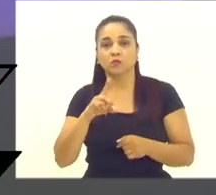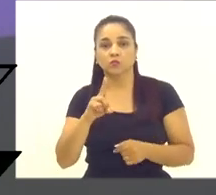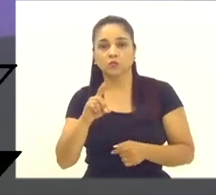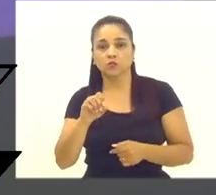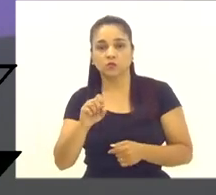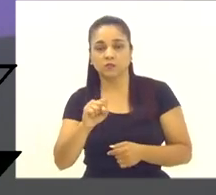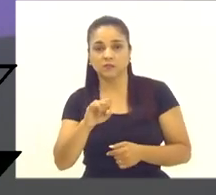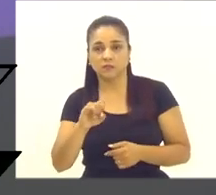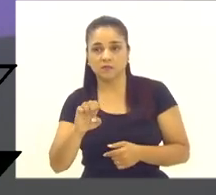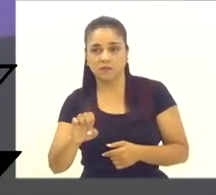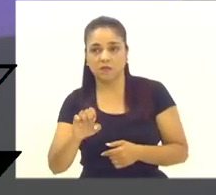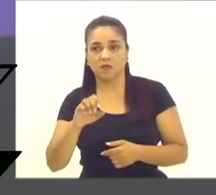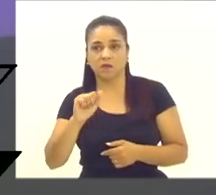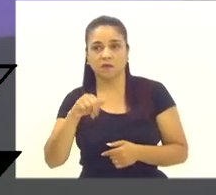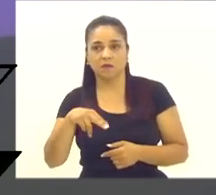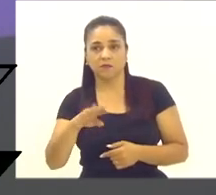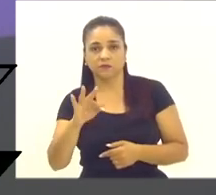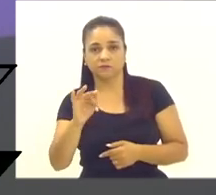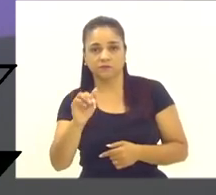pessoas